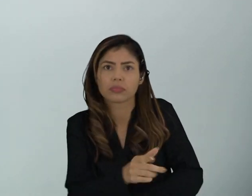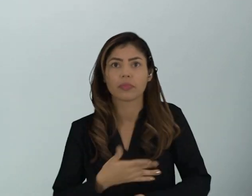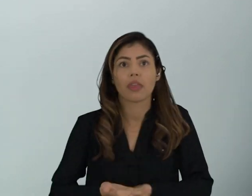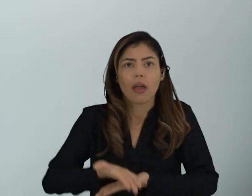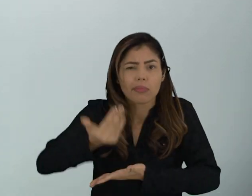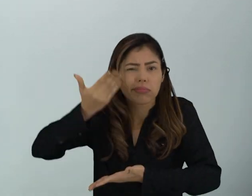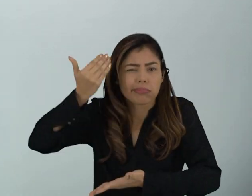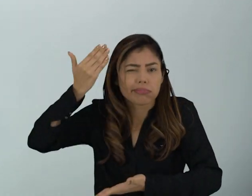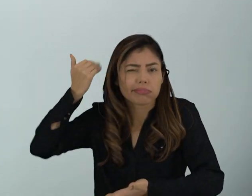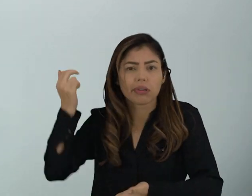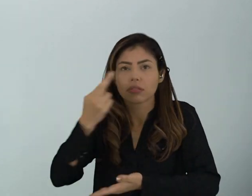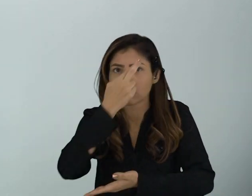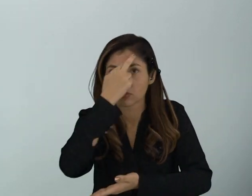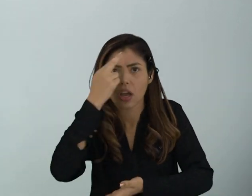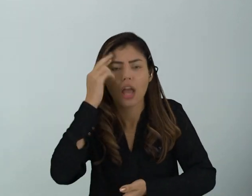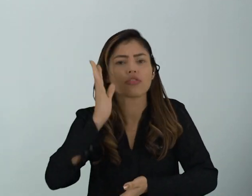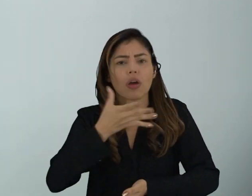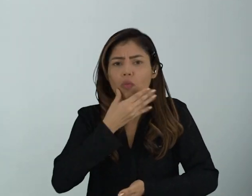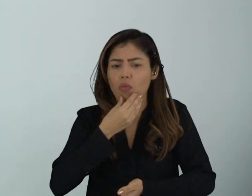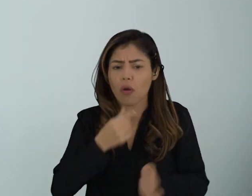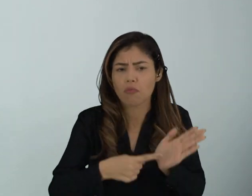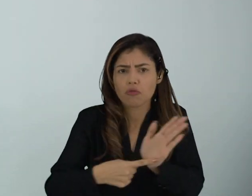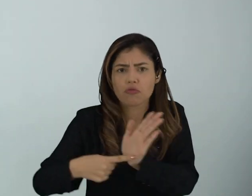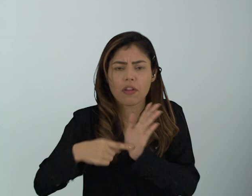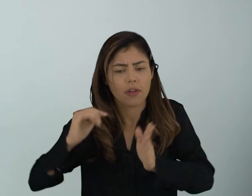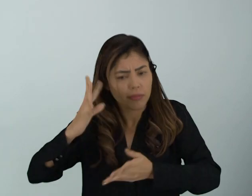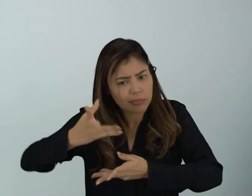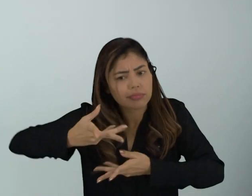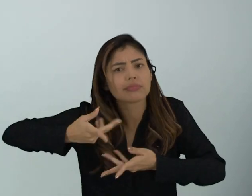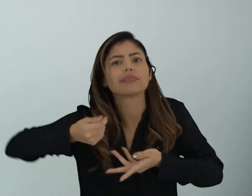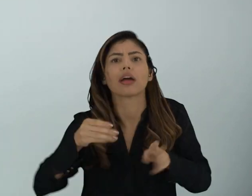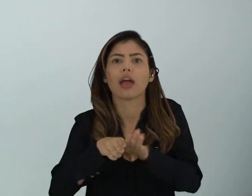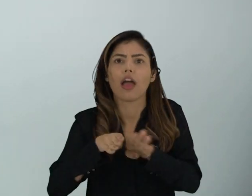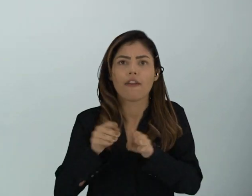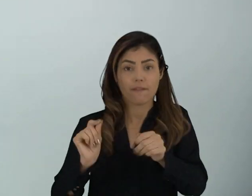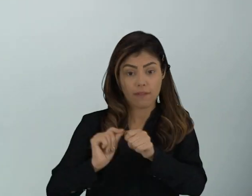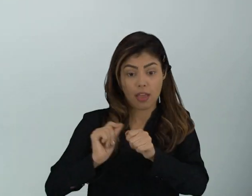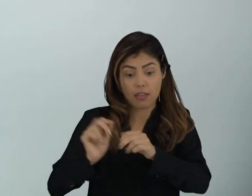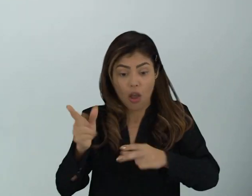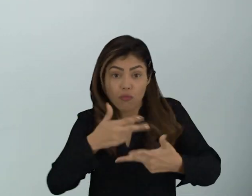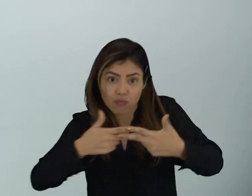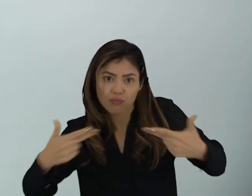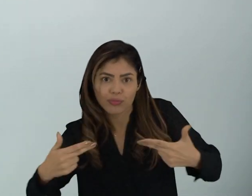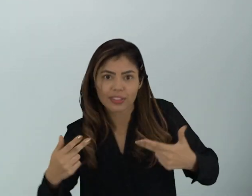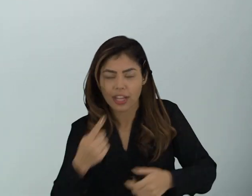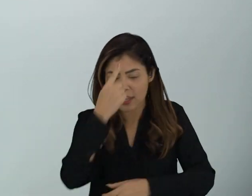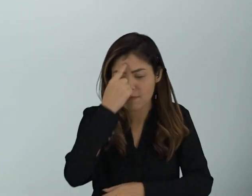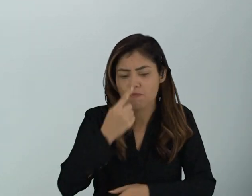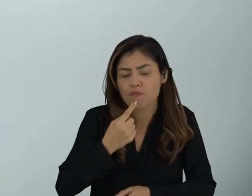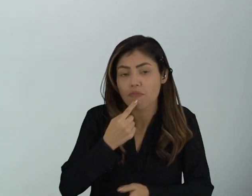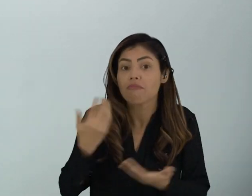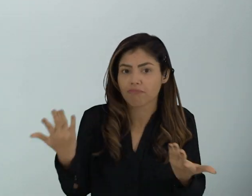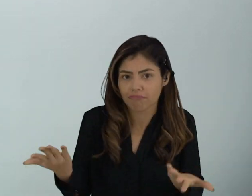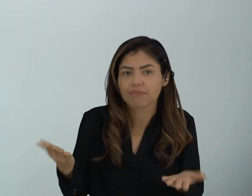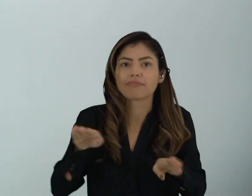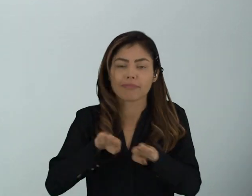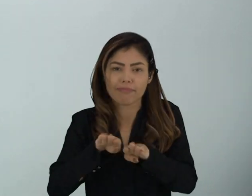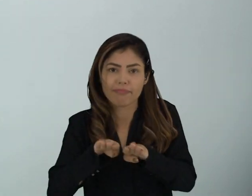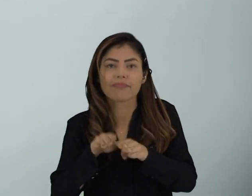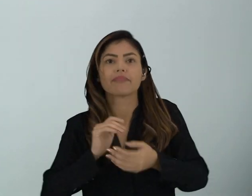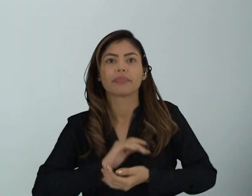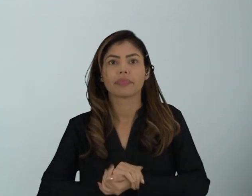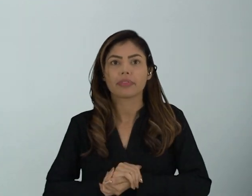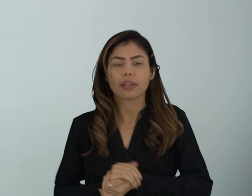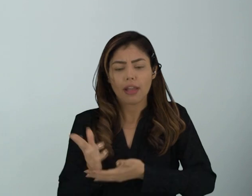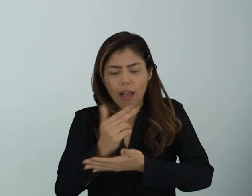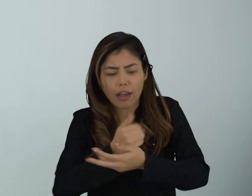desde a pré-história, o homem já se mostrava habilidoso em produzir objetos, criar imagens e certamente as